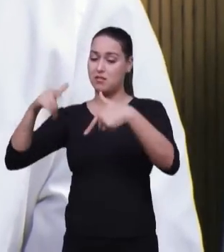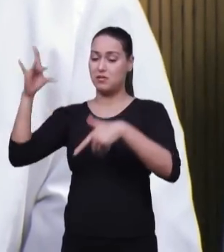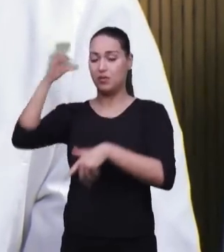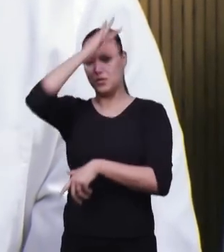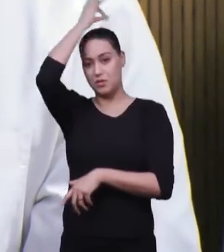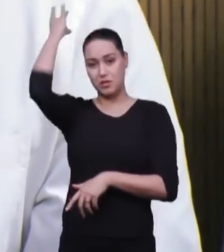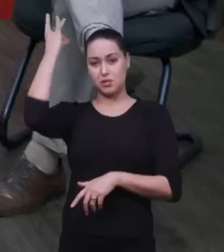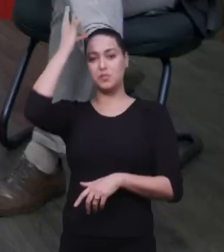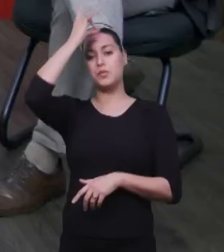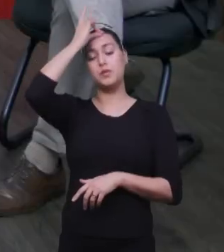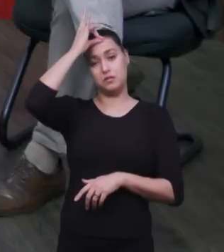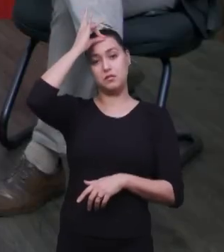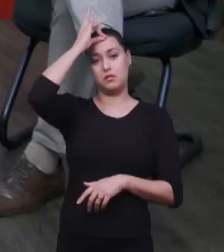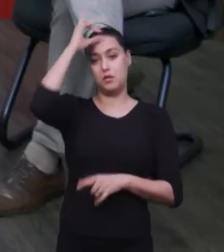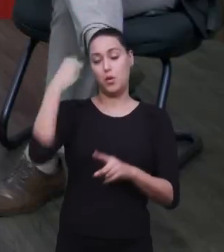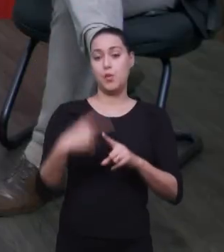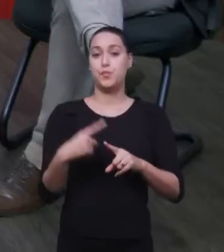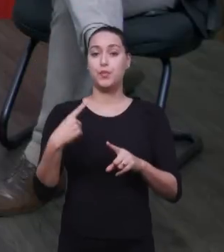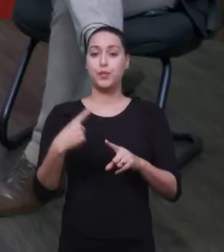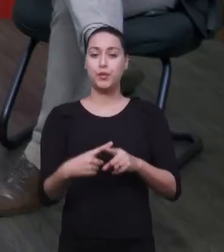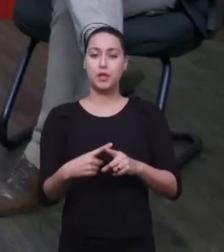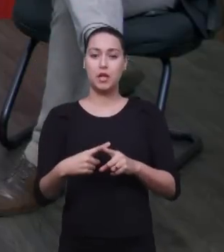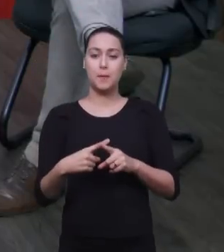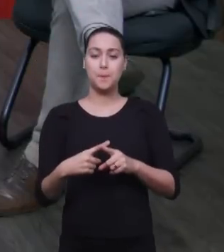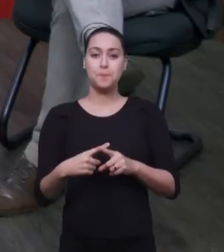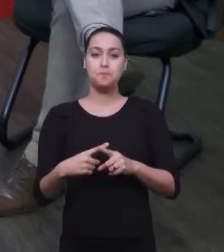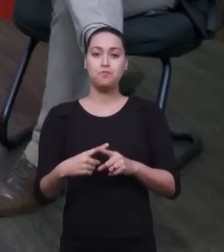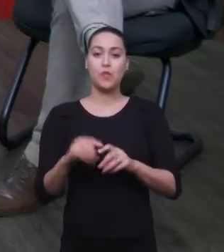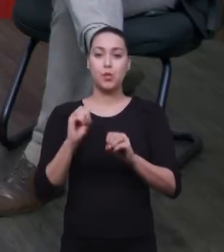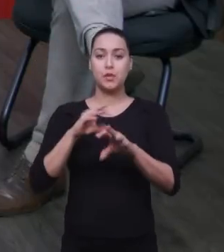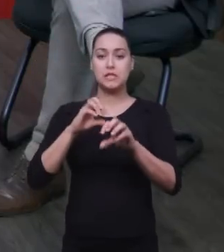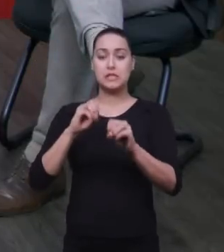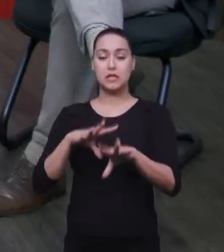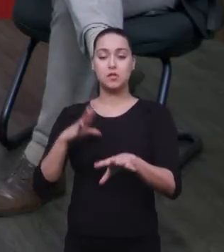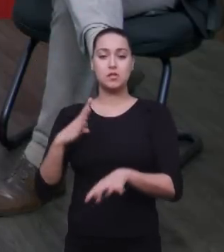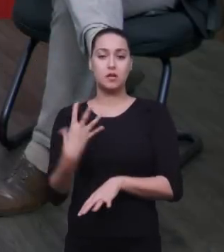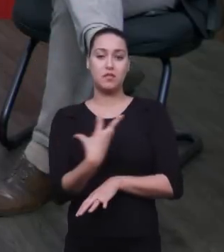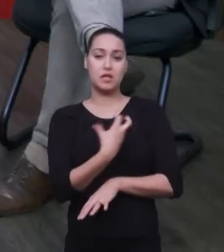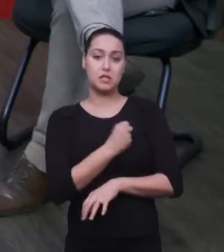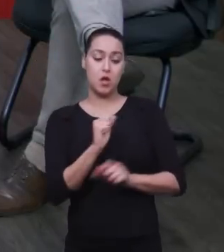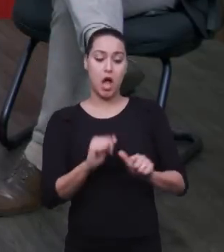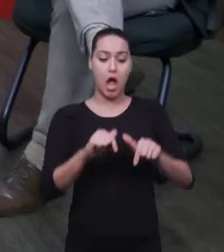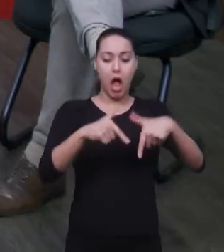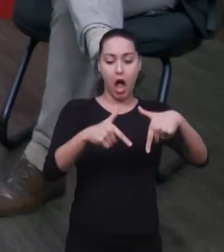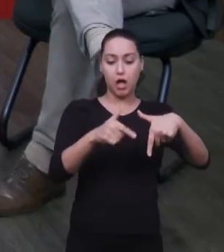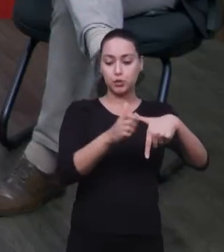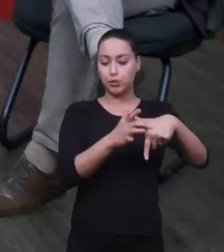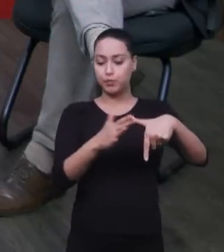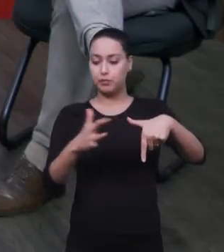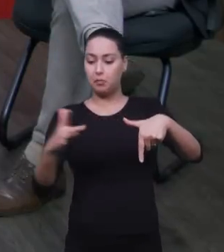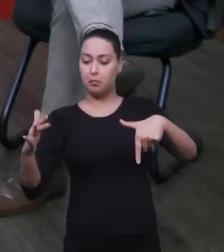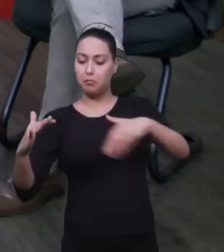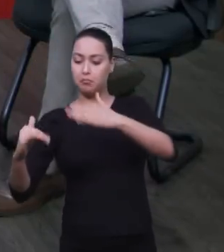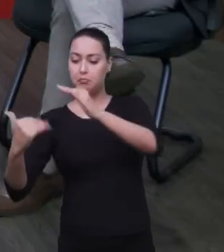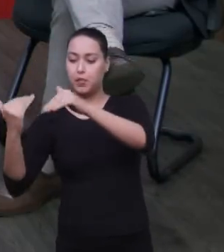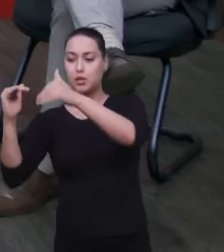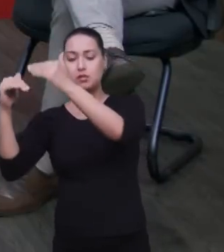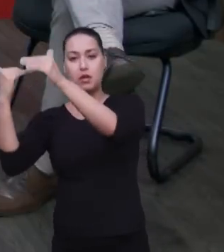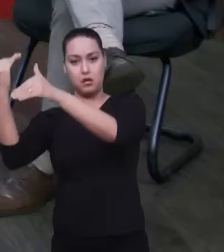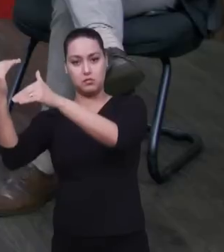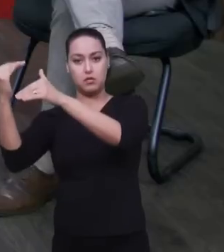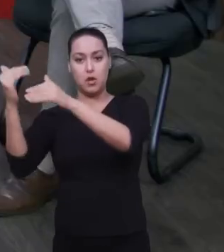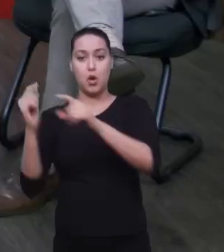feito pelo Espírito Santo. Porque é como o ensino de salvação como ato e processo. O ato provém de Deus,